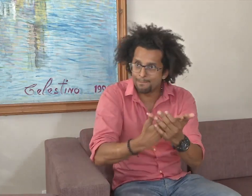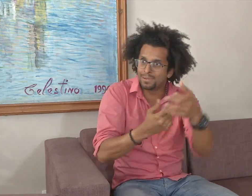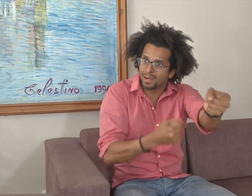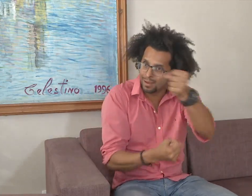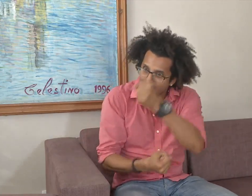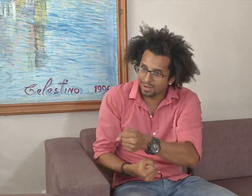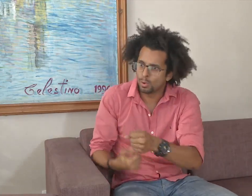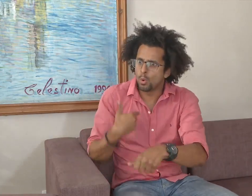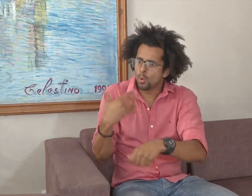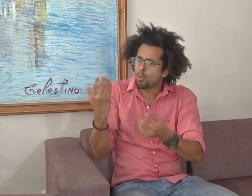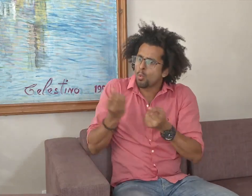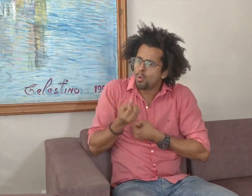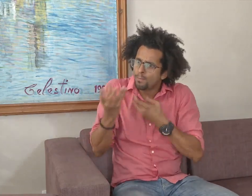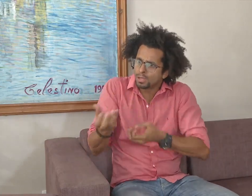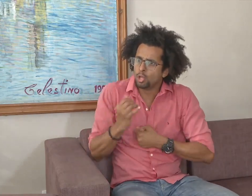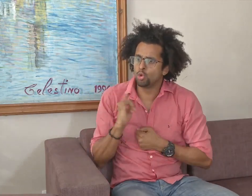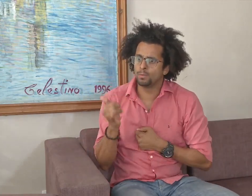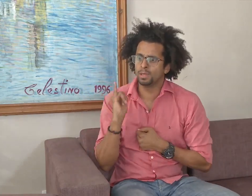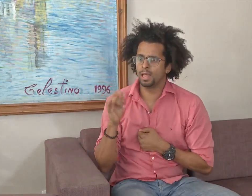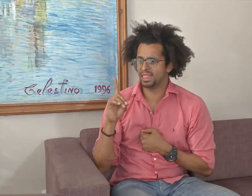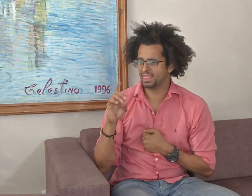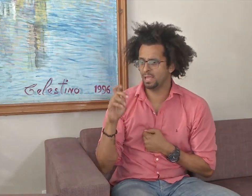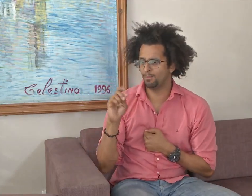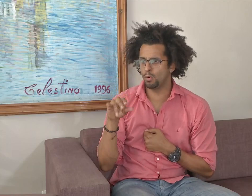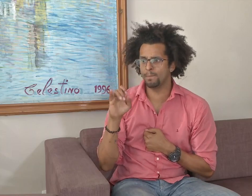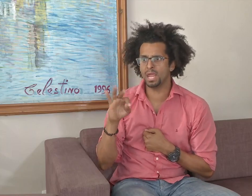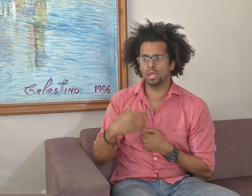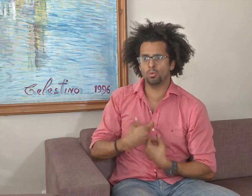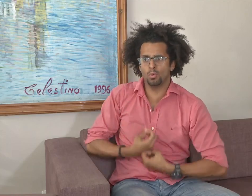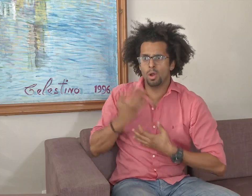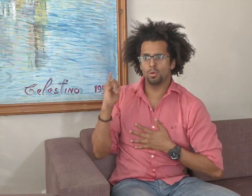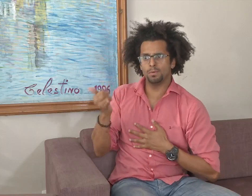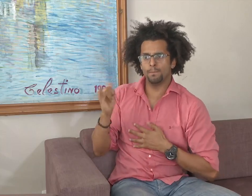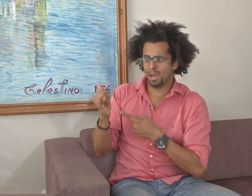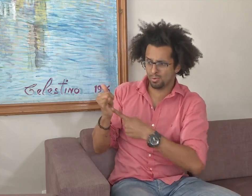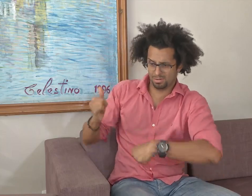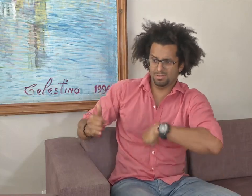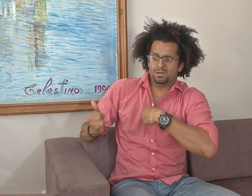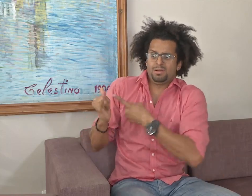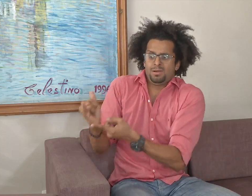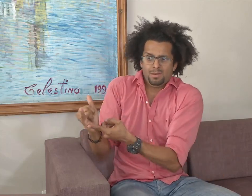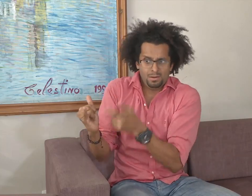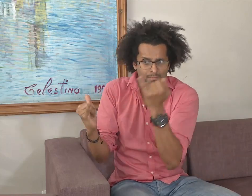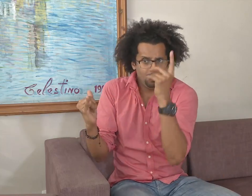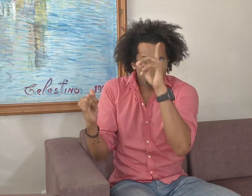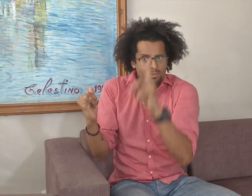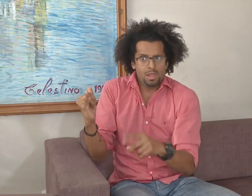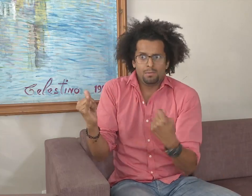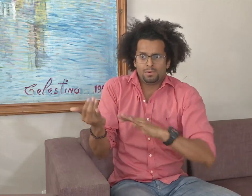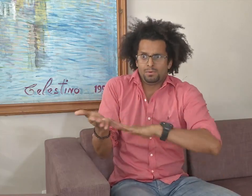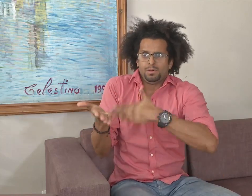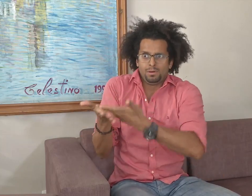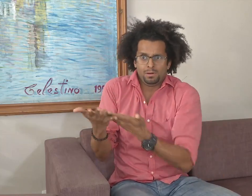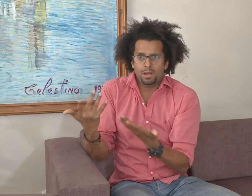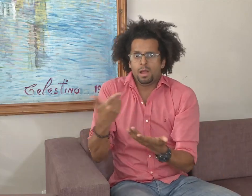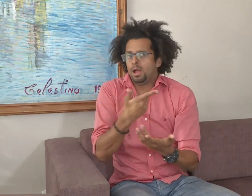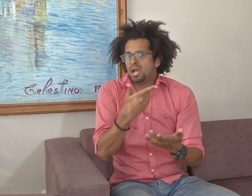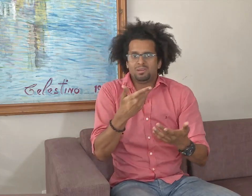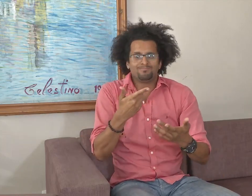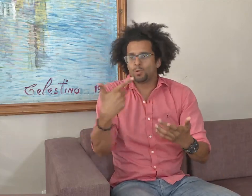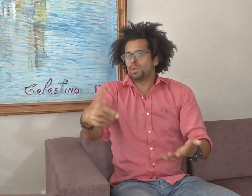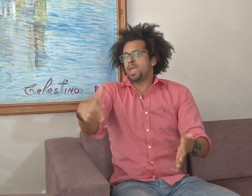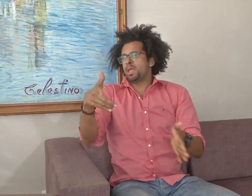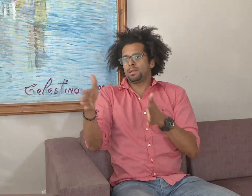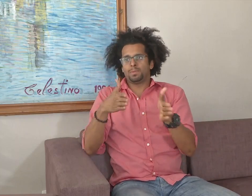porque deve ser colocado um intérprete para que ele faça o seu depoimento, porque é um direito do surdo ter um